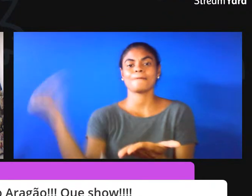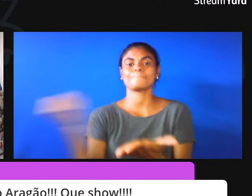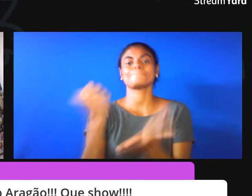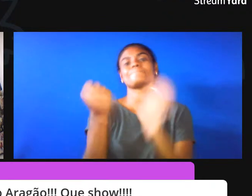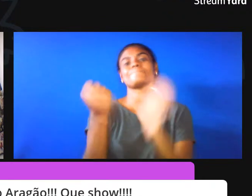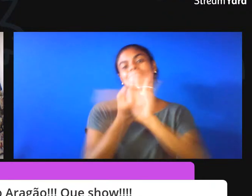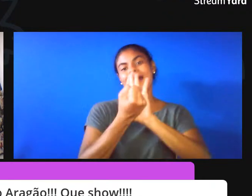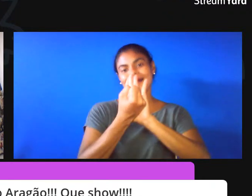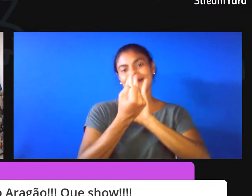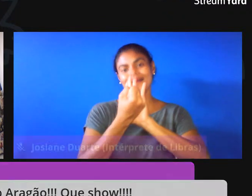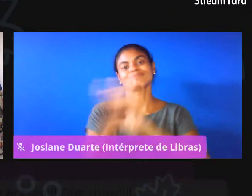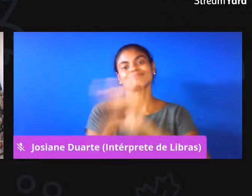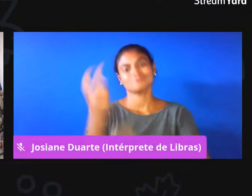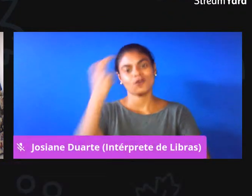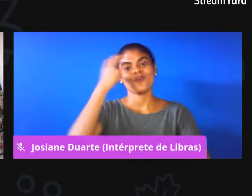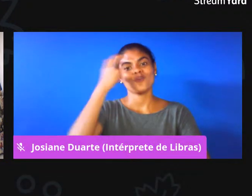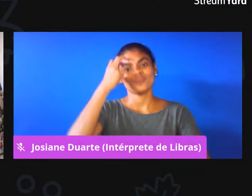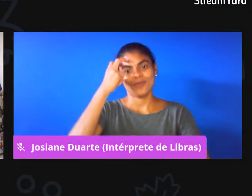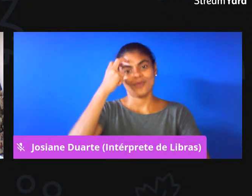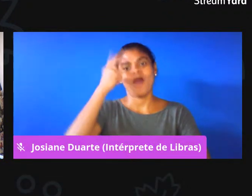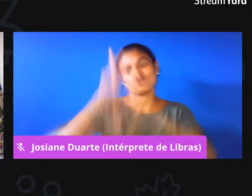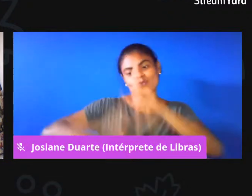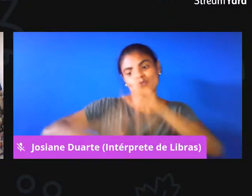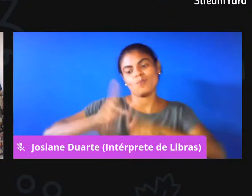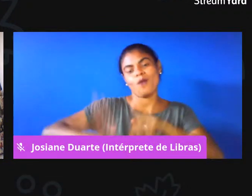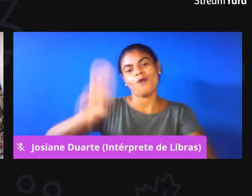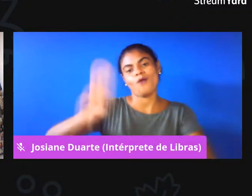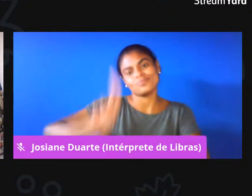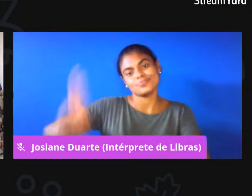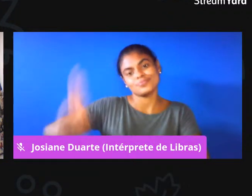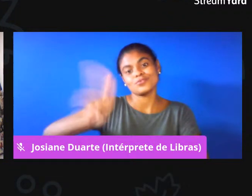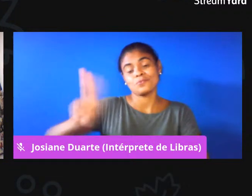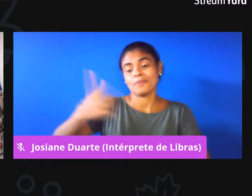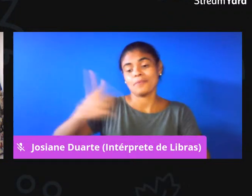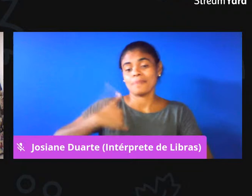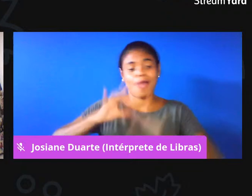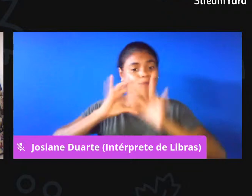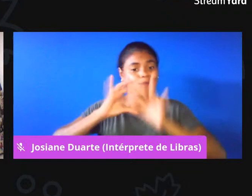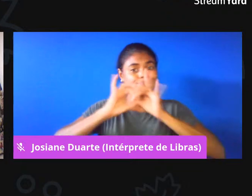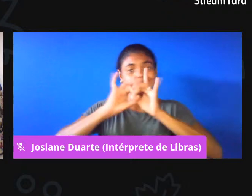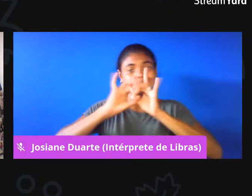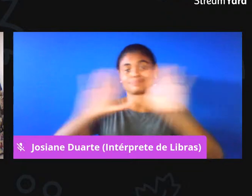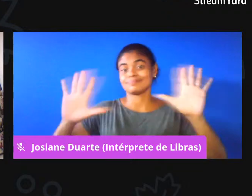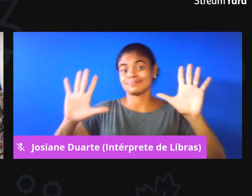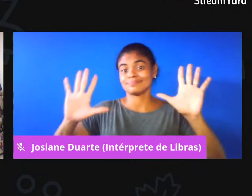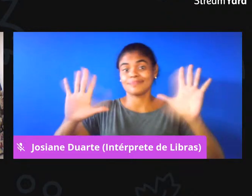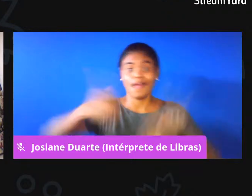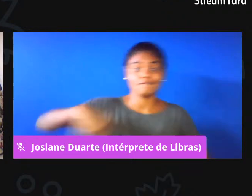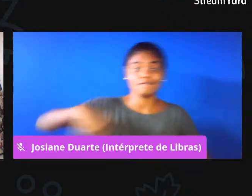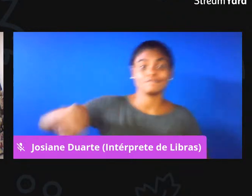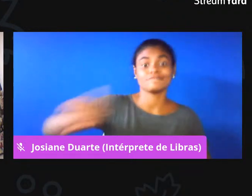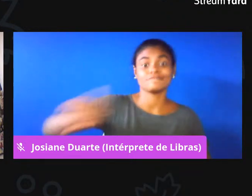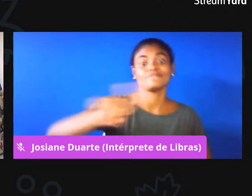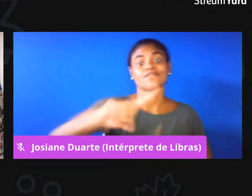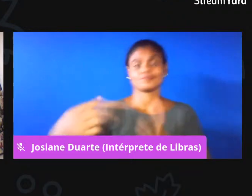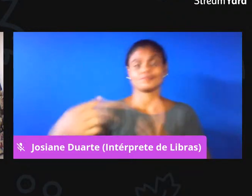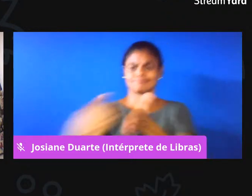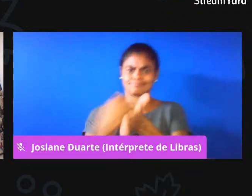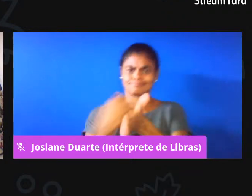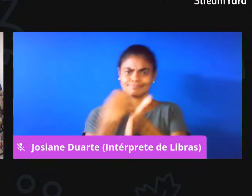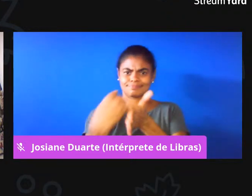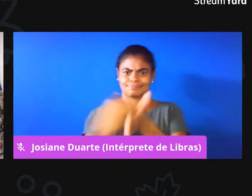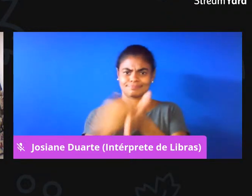É isso que eu tinha para dizer a vocês. Fico agora à disposição, se vocês quiserem perguntar alguma coisa, e também dizer para o pessoal que está organizando esse evento,